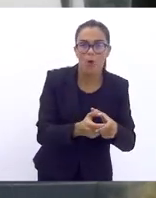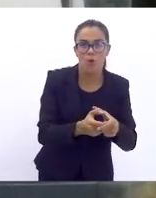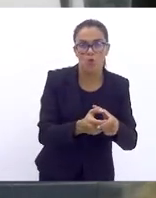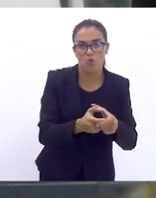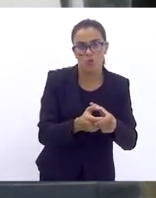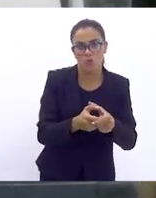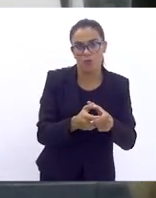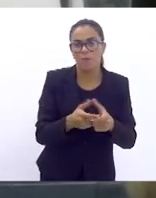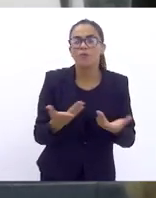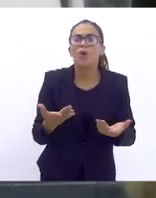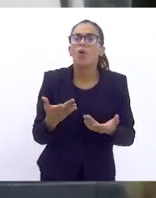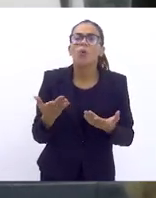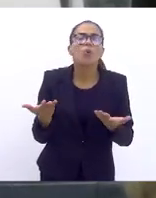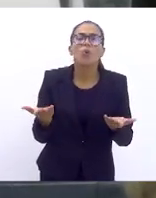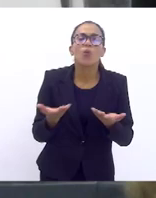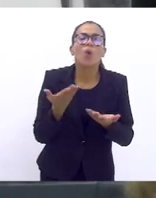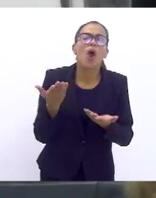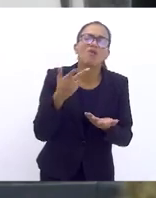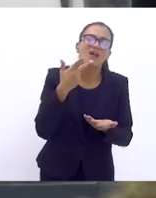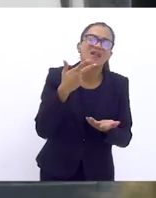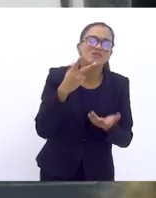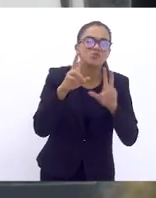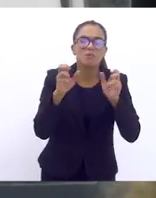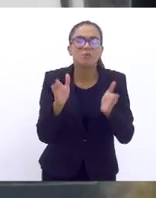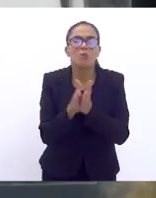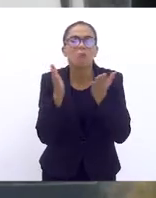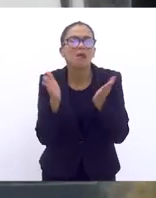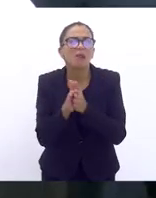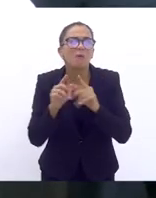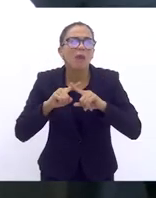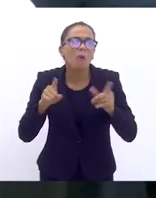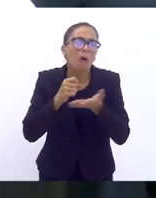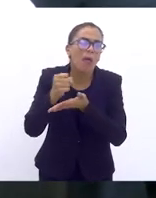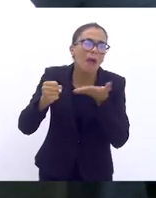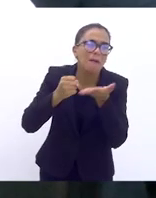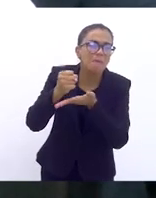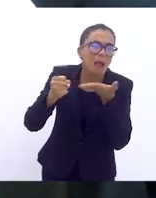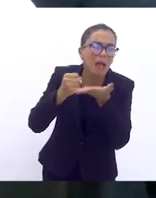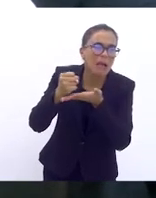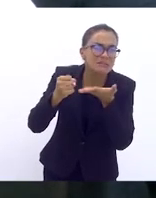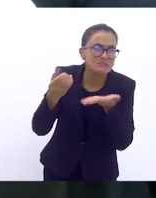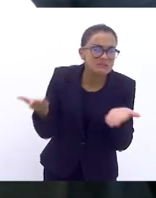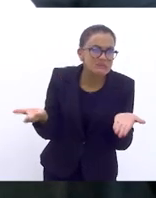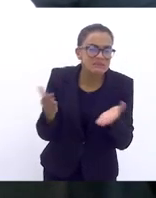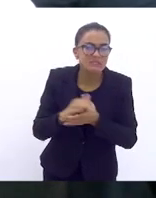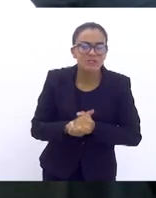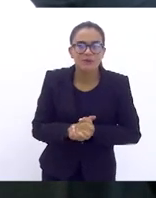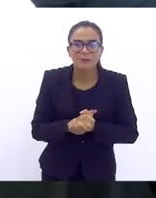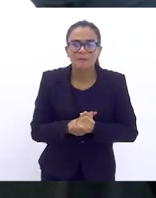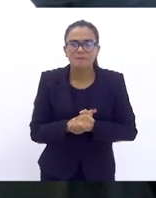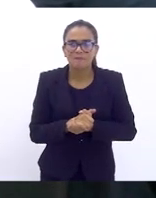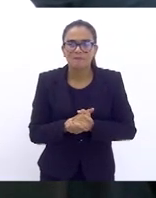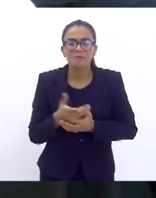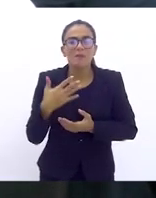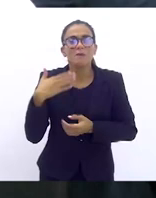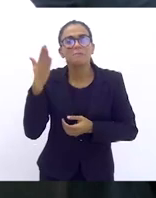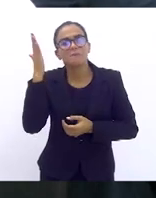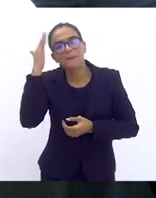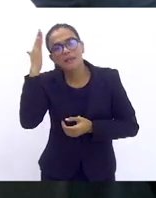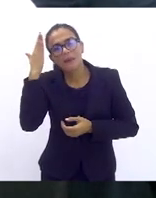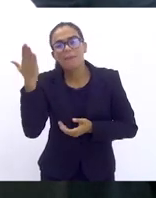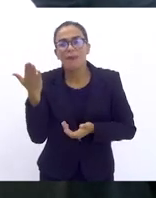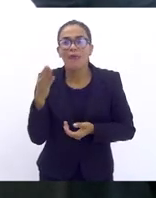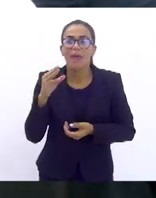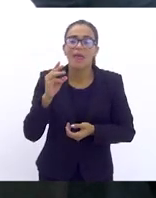qual a linha de qual é essa linha que vocês estão adotando aí baseado em que nessa linha de corte para isso para definir que é prosa